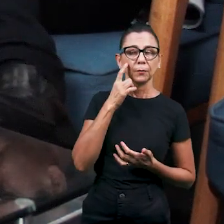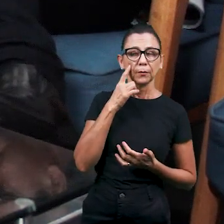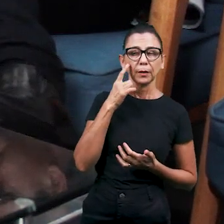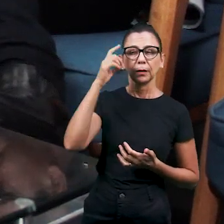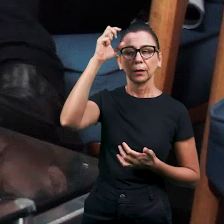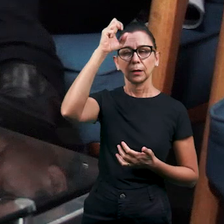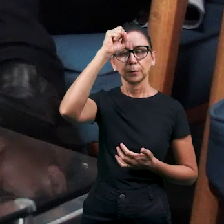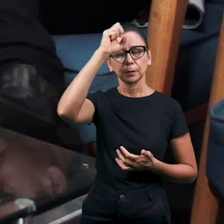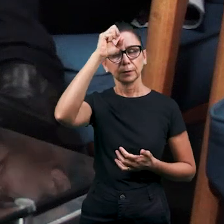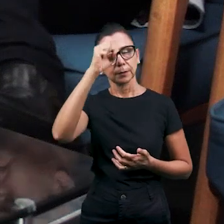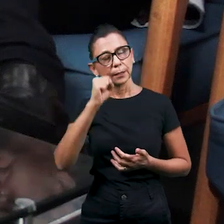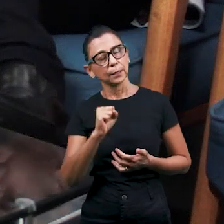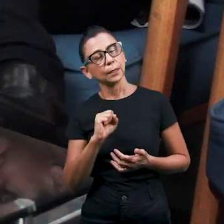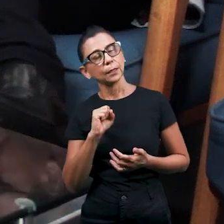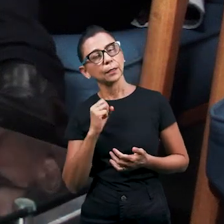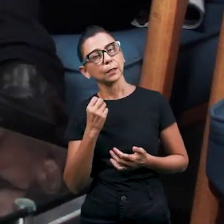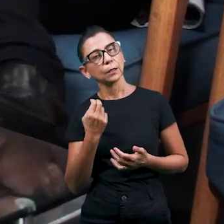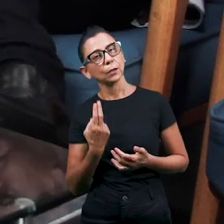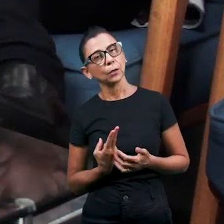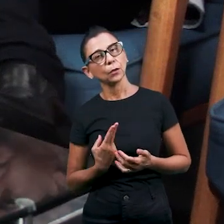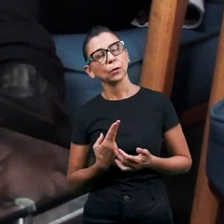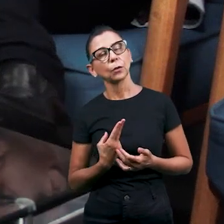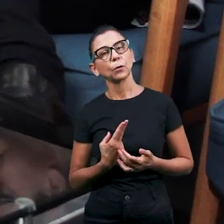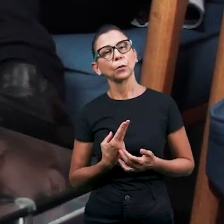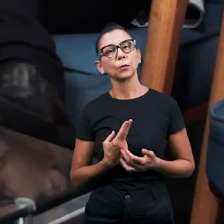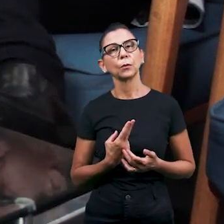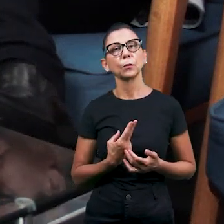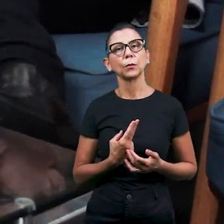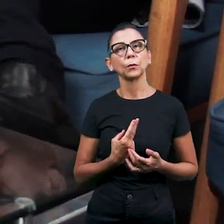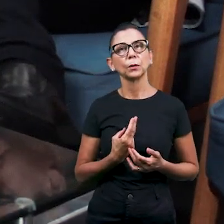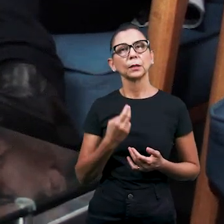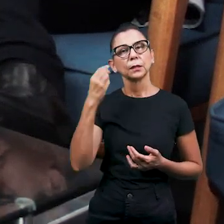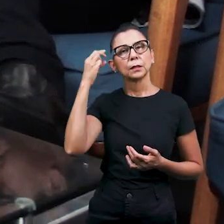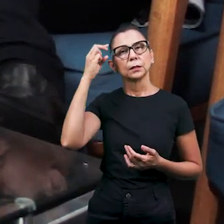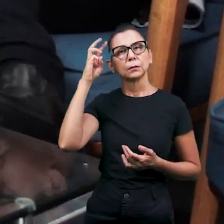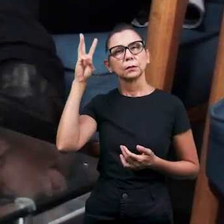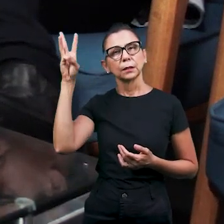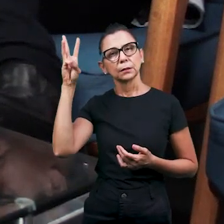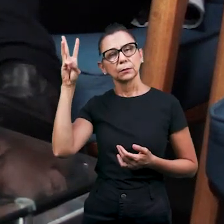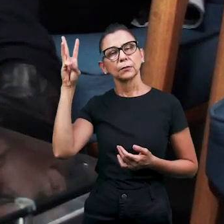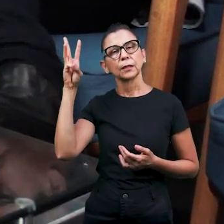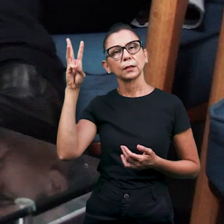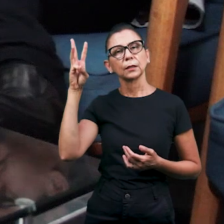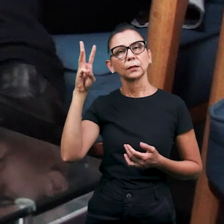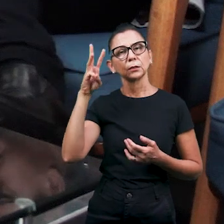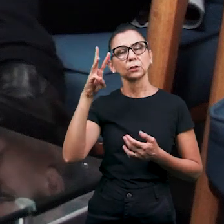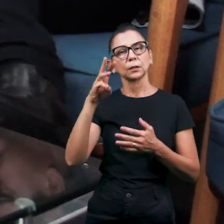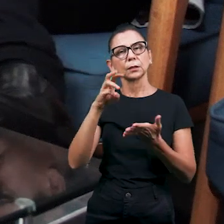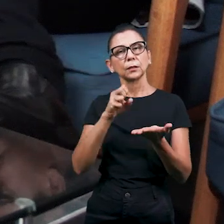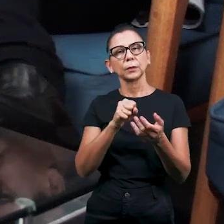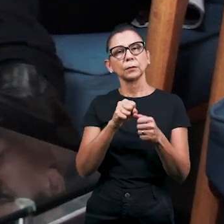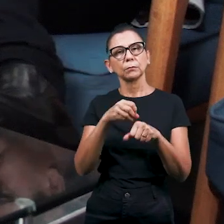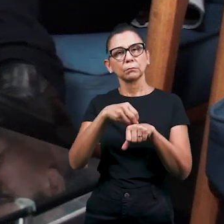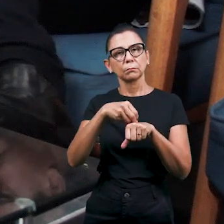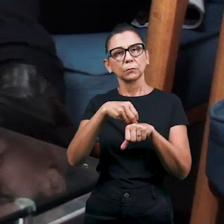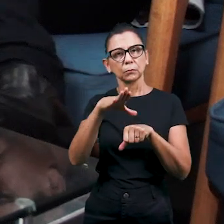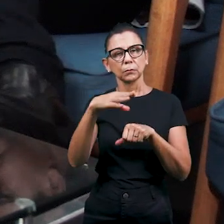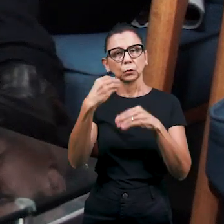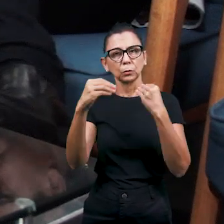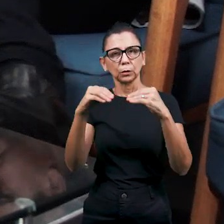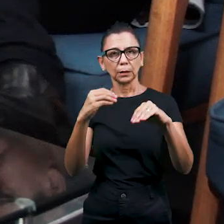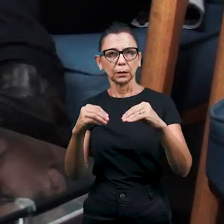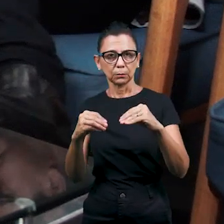jovens usam é o Instagram. É a ferramenta, mas nós não estávamos ainda, porque é um trabalho novo, mas houve